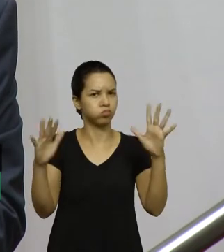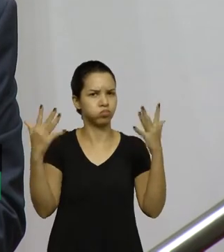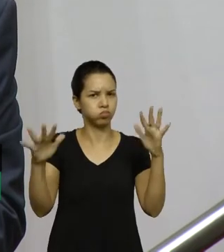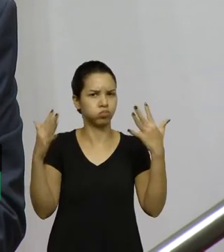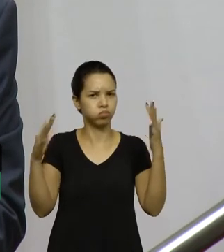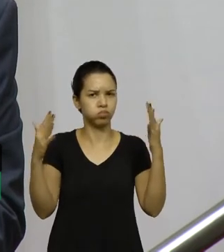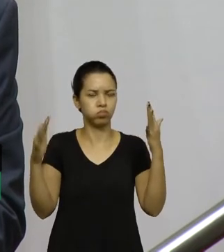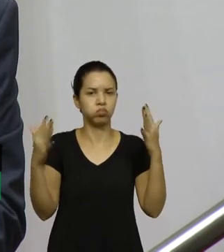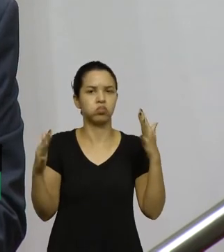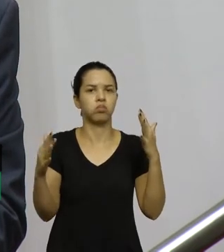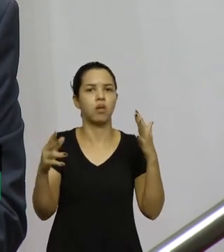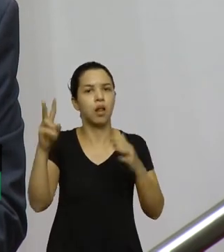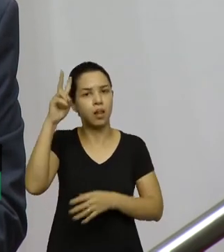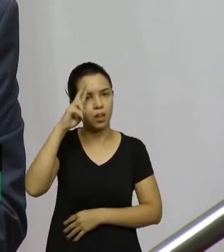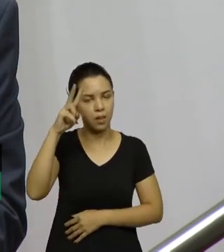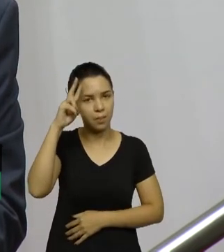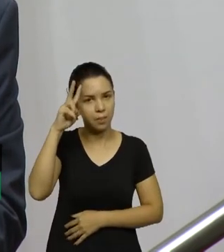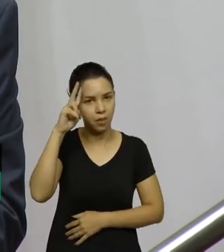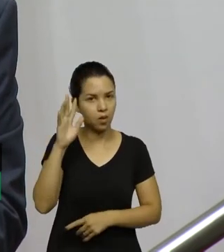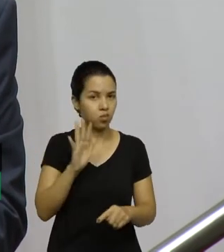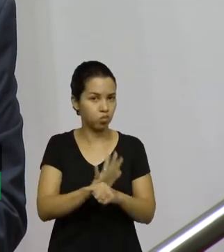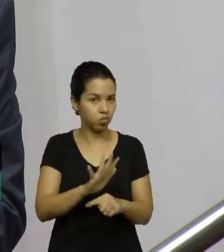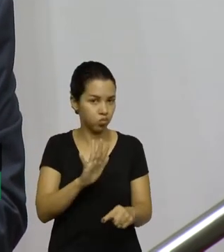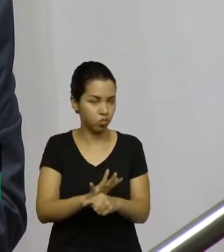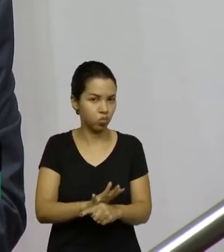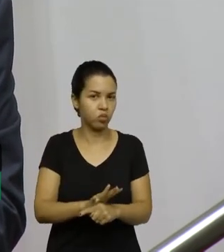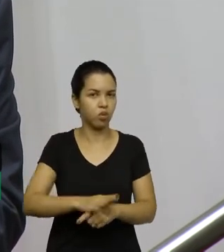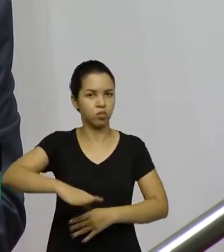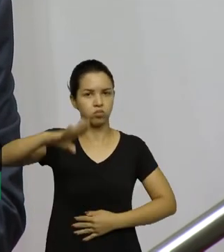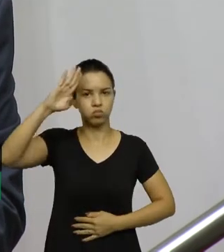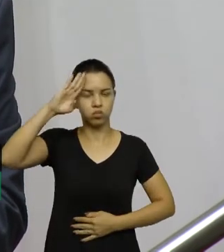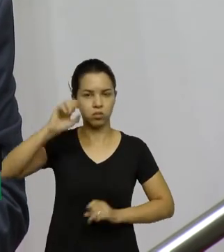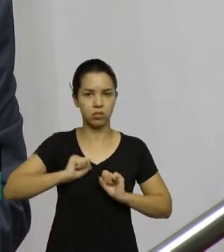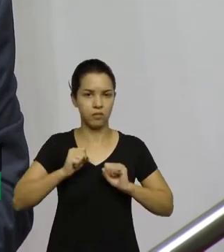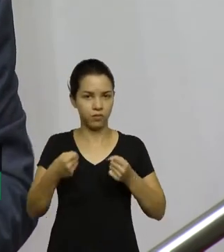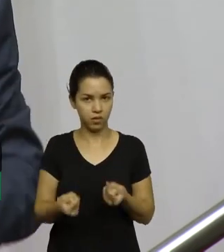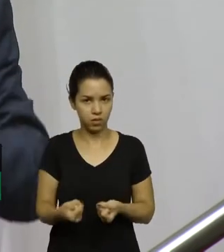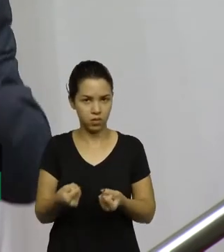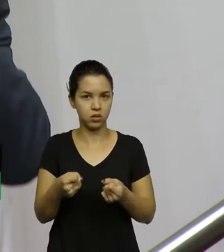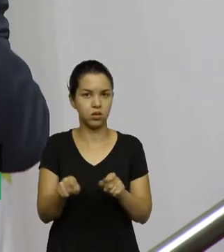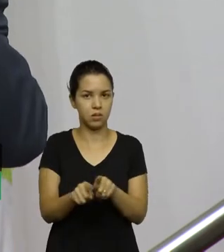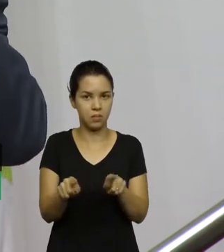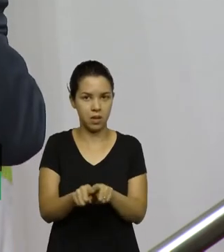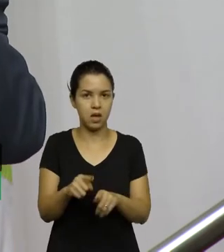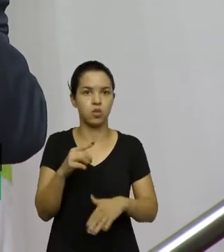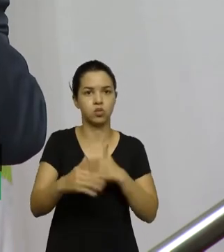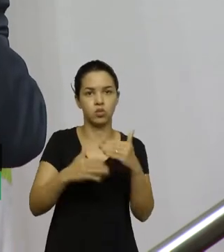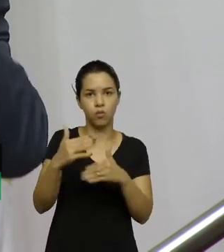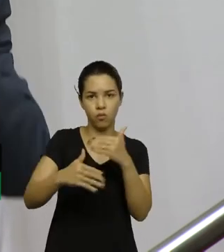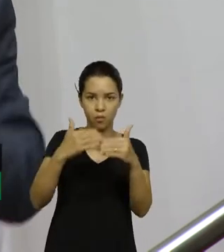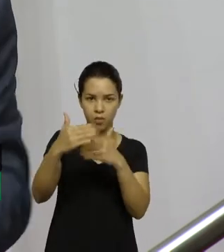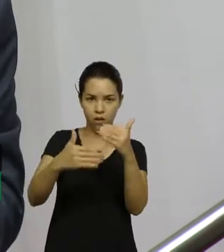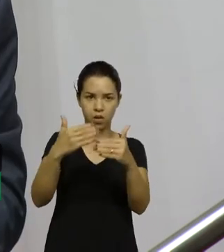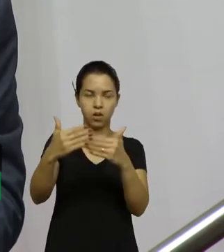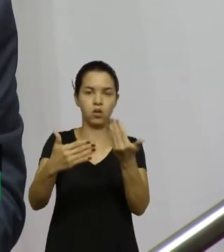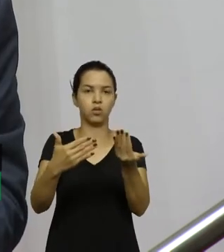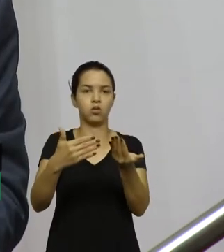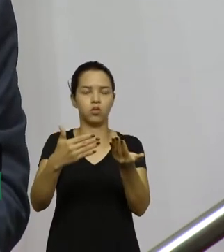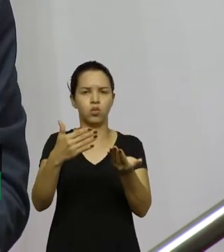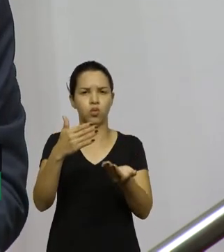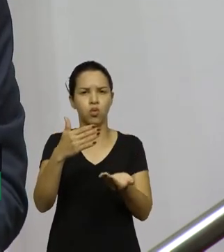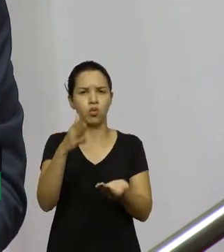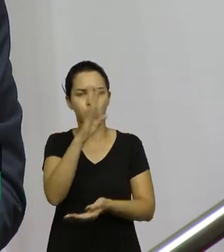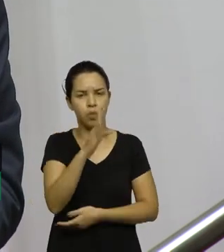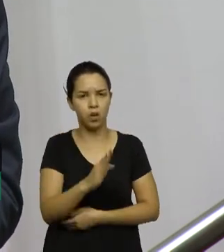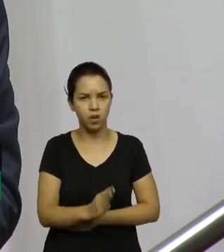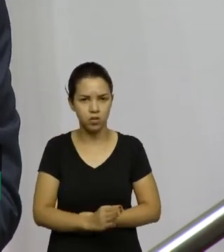lembrar a contribuição do Exército para a defesa e o desenvolvimento também do nosso país. Vamos falar um monte de estrada, ferrovia